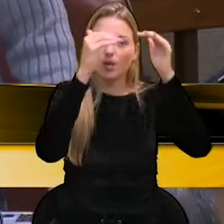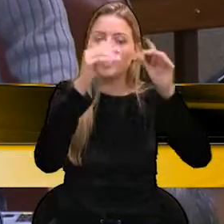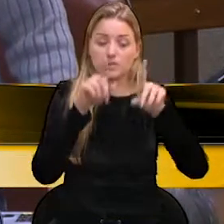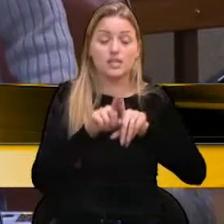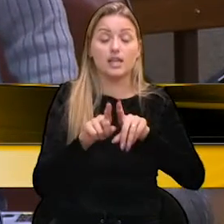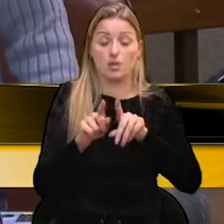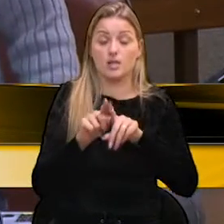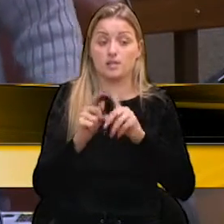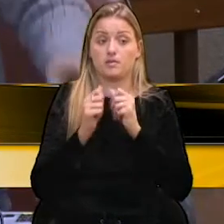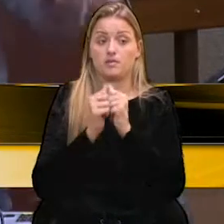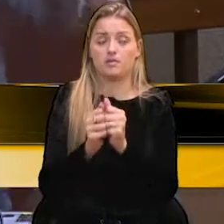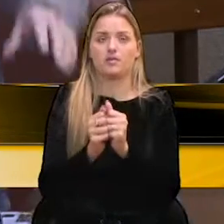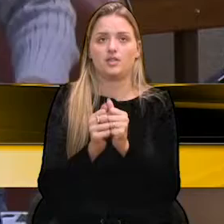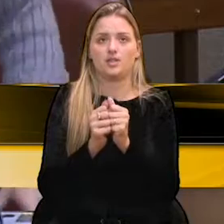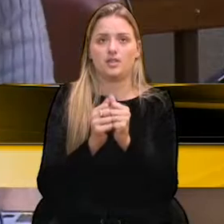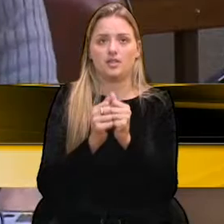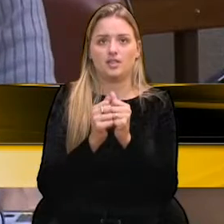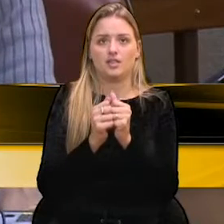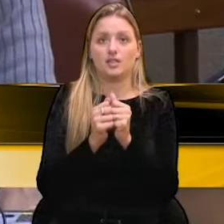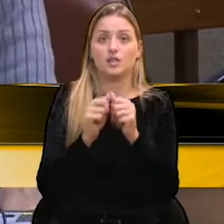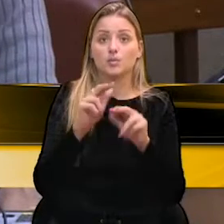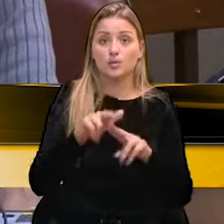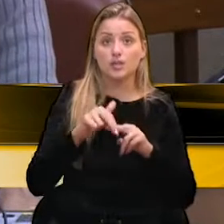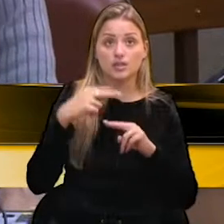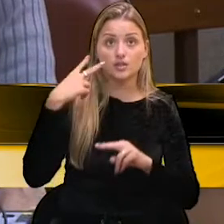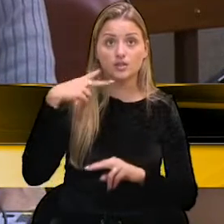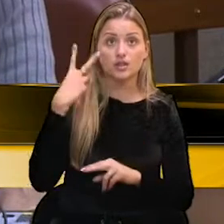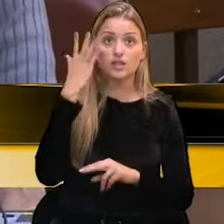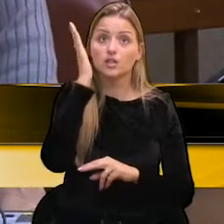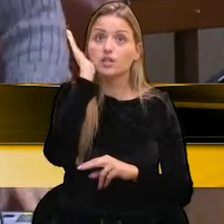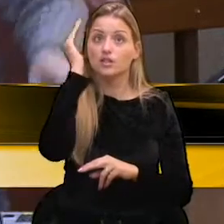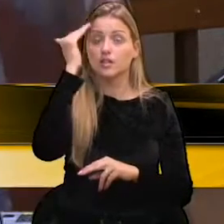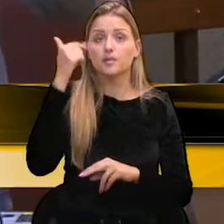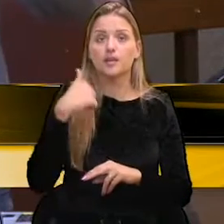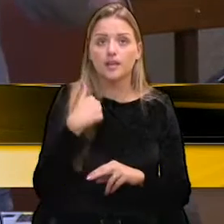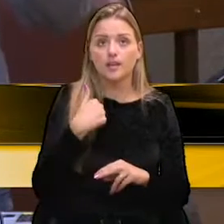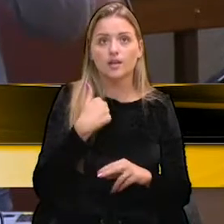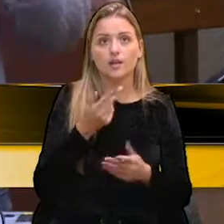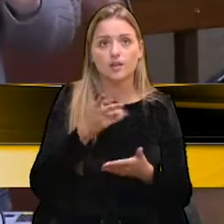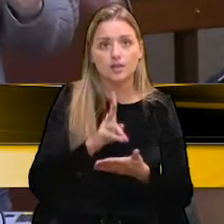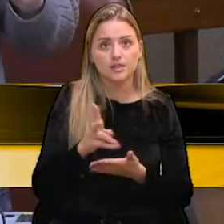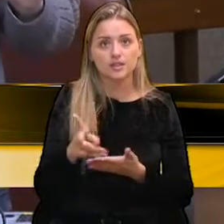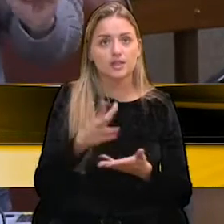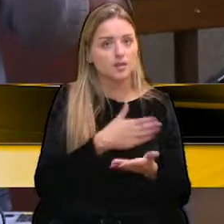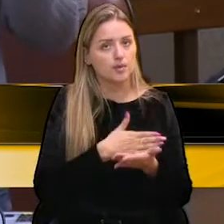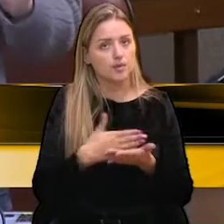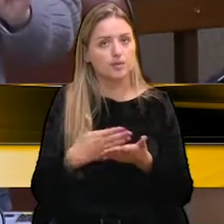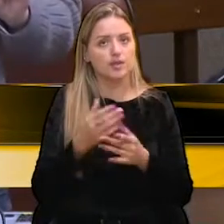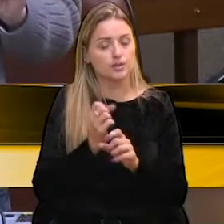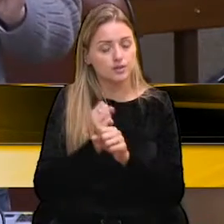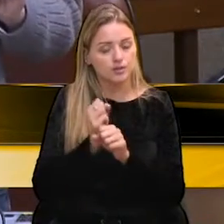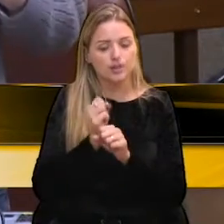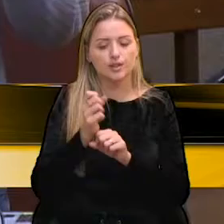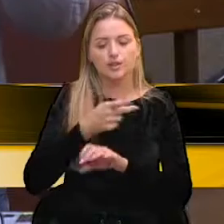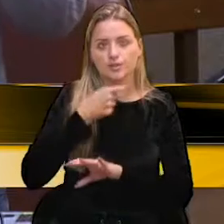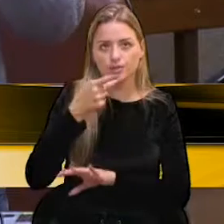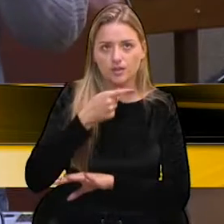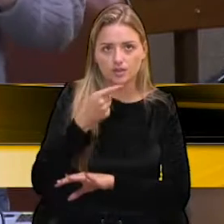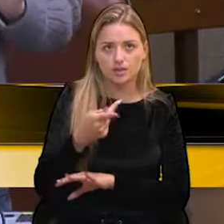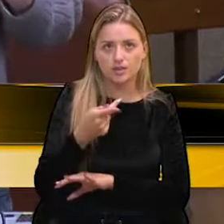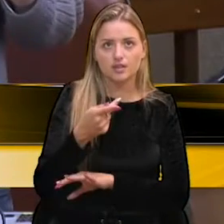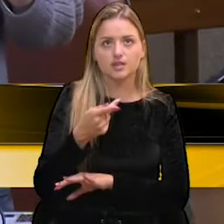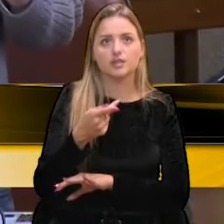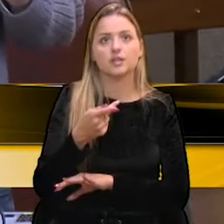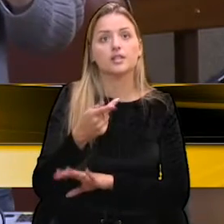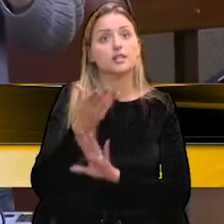cidadãos. Daí, vereador Felipe, eu levanto desde o início deste ano legislativo um tema que eu disse que